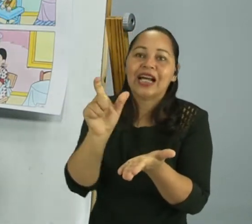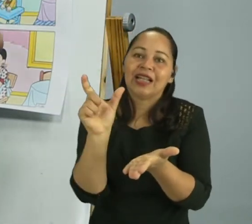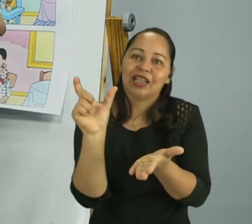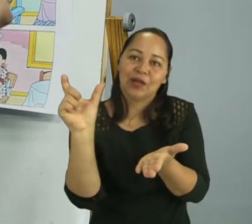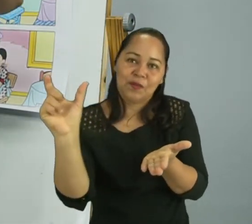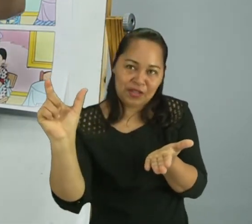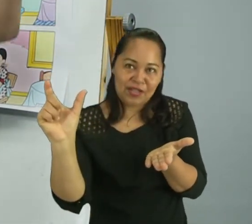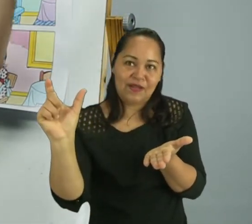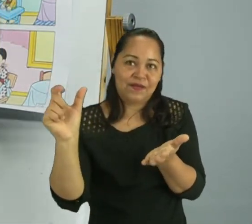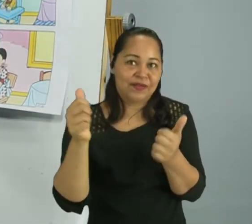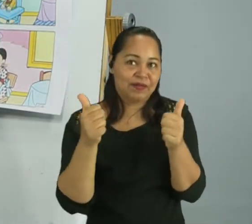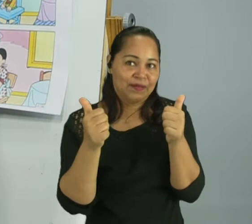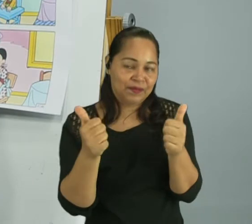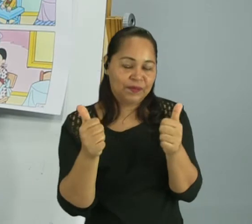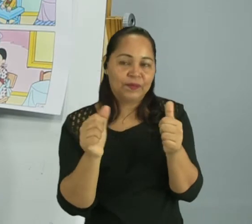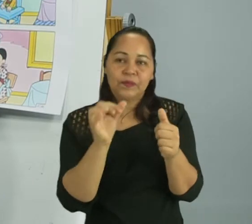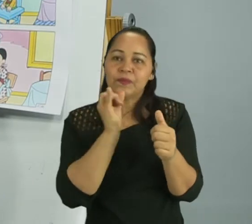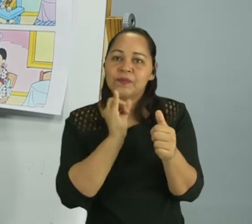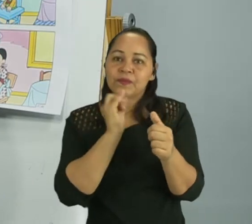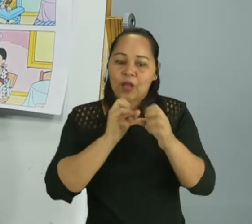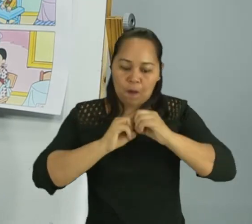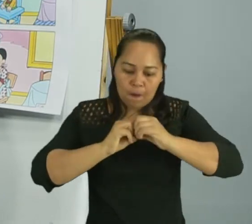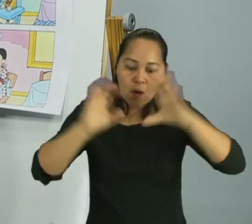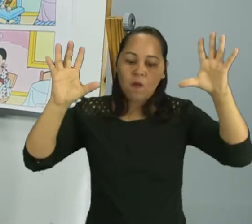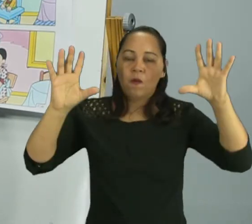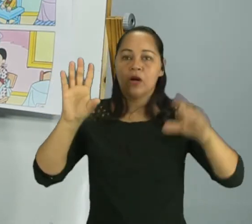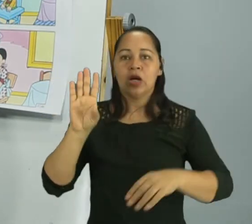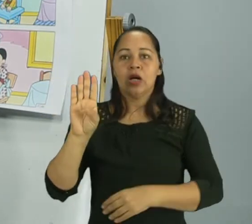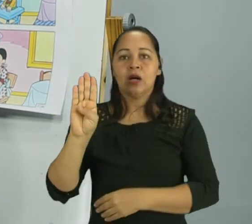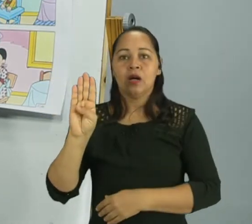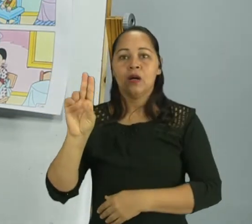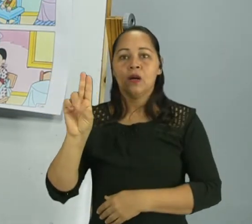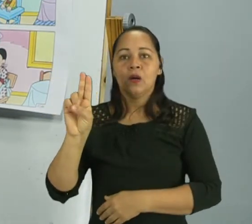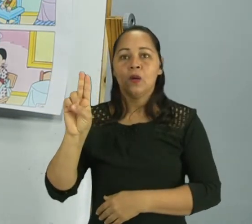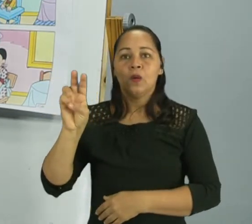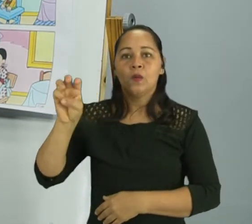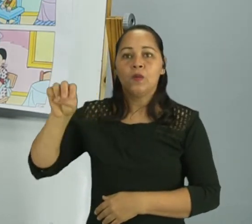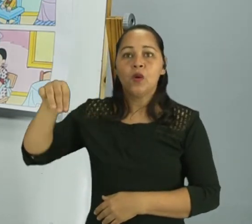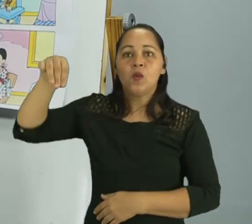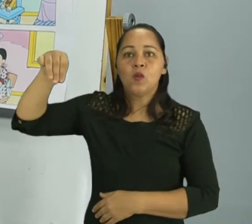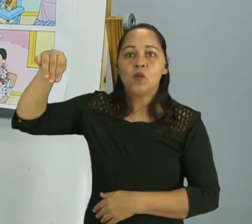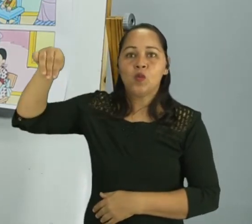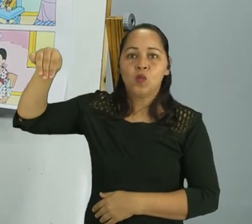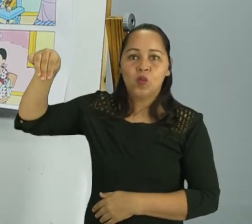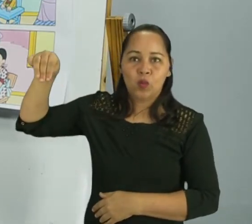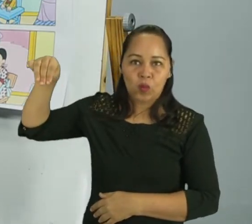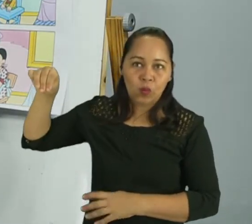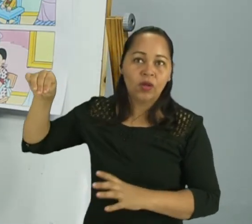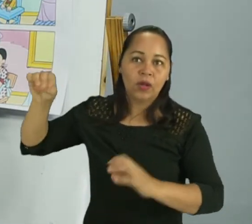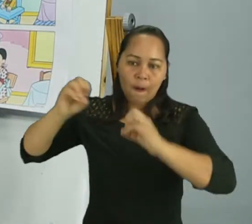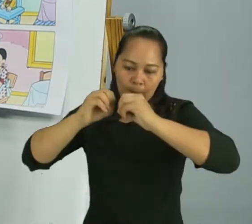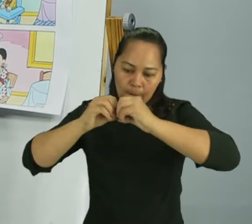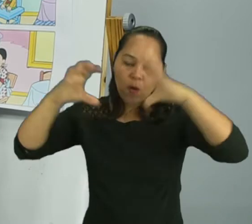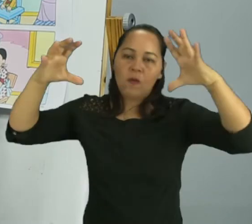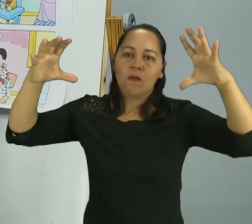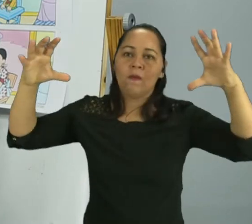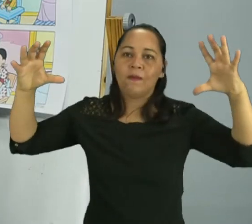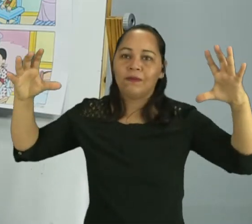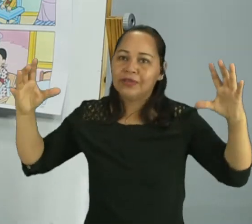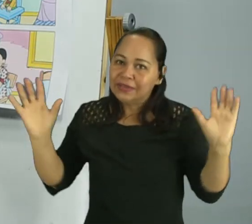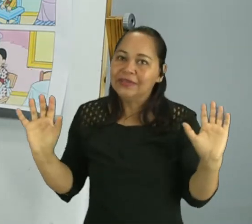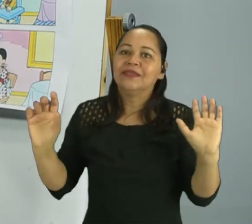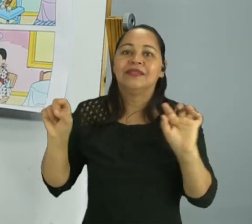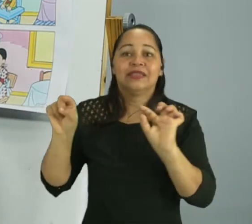Como se fosse aquele bum! Não é assim? Comigo é assim. Então a onomatopeia serve para isso, para você se sentir como se